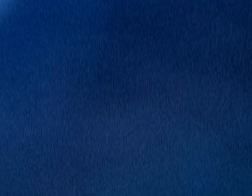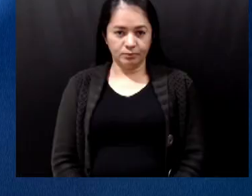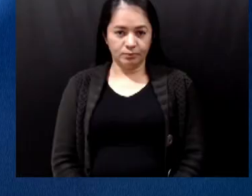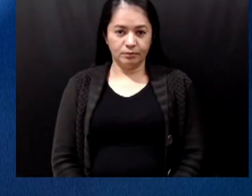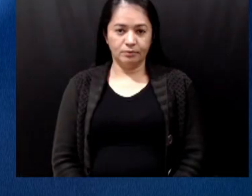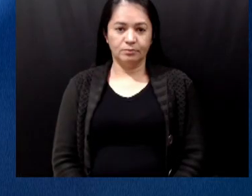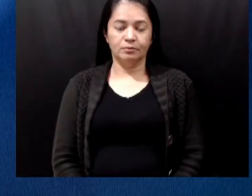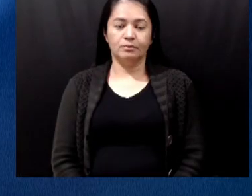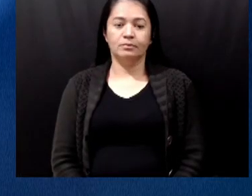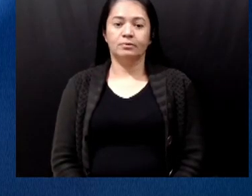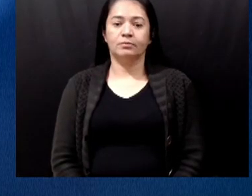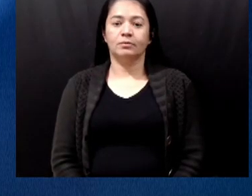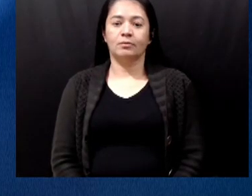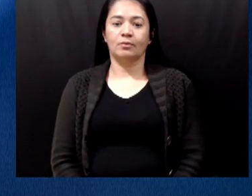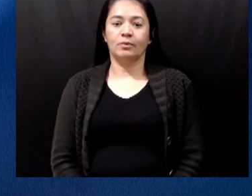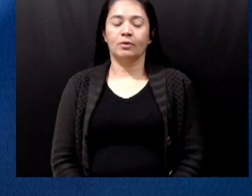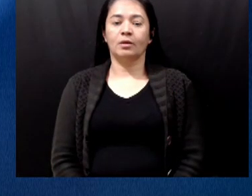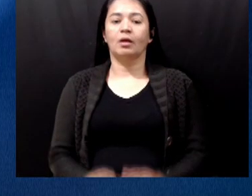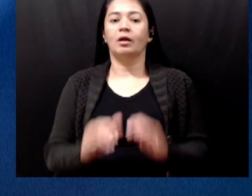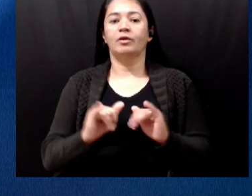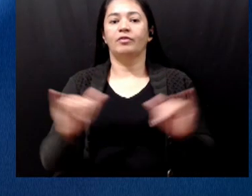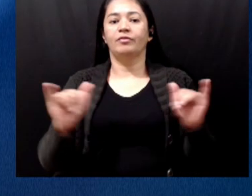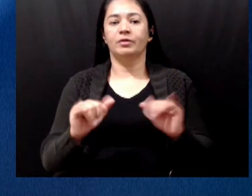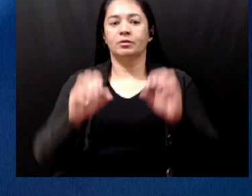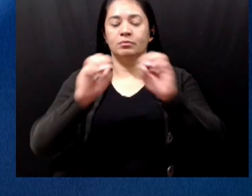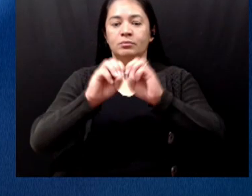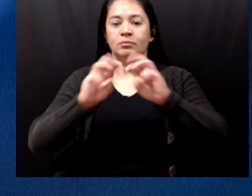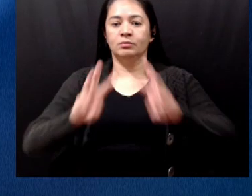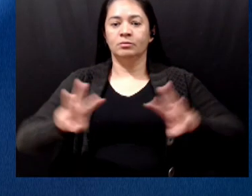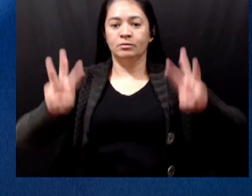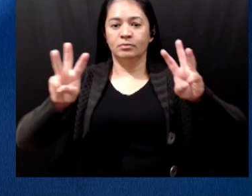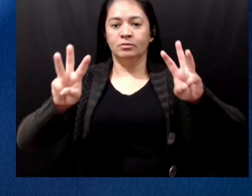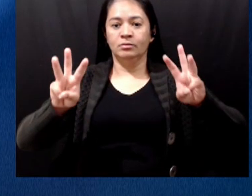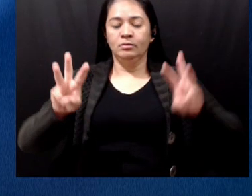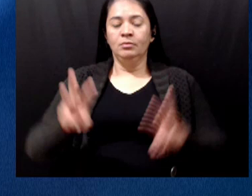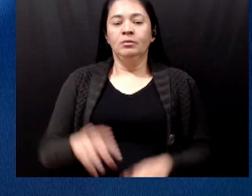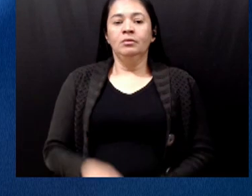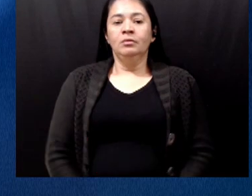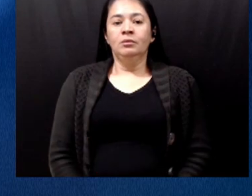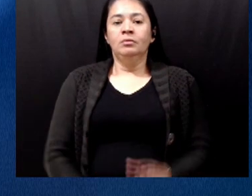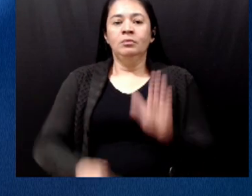Foi publicada no Diário Oficial do Município de Campinas a Lei nº